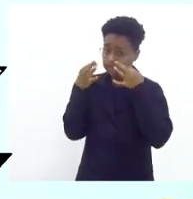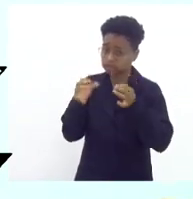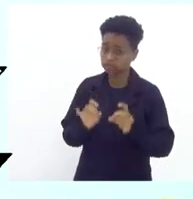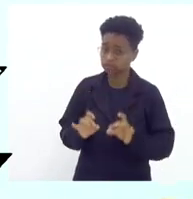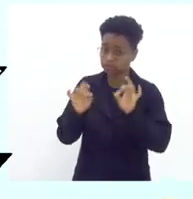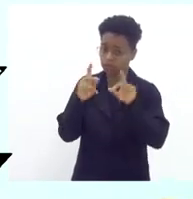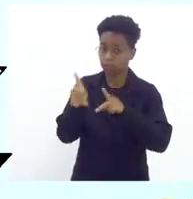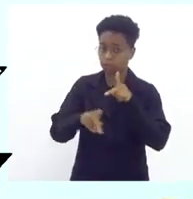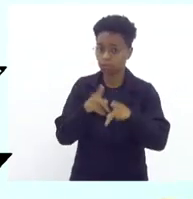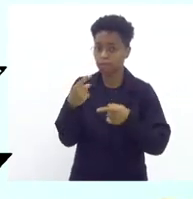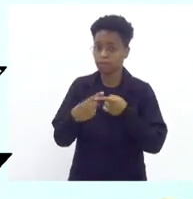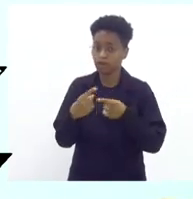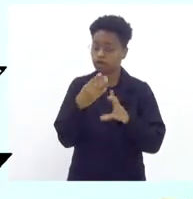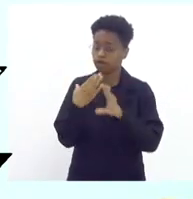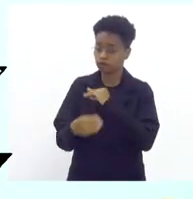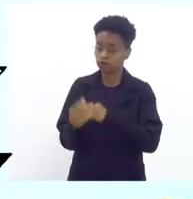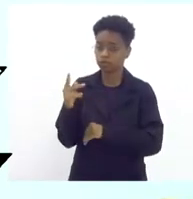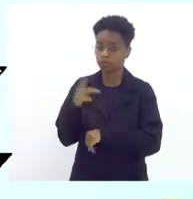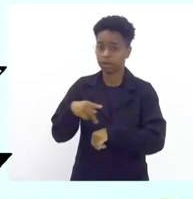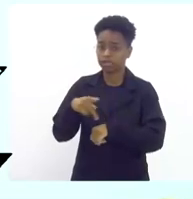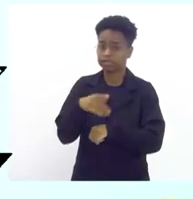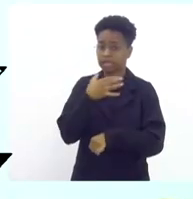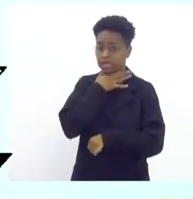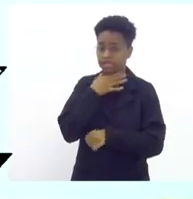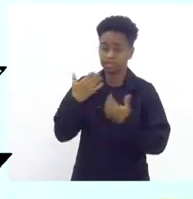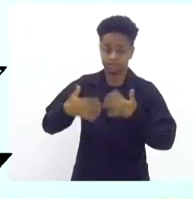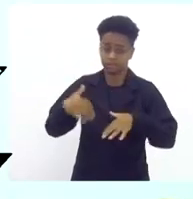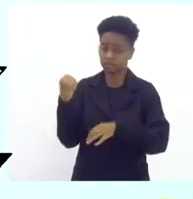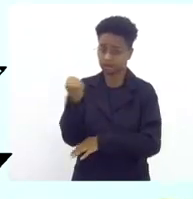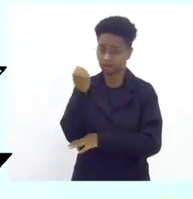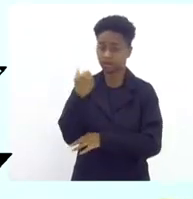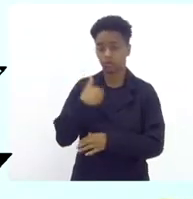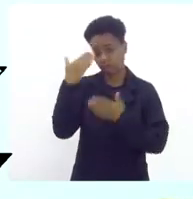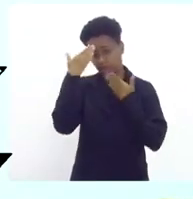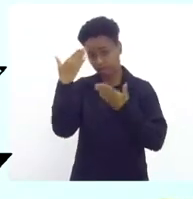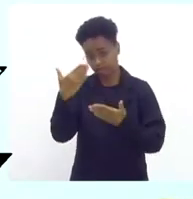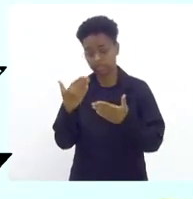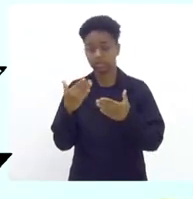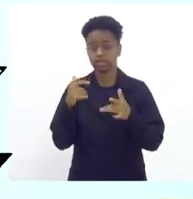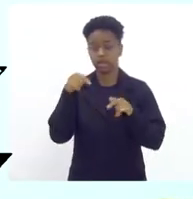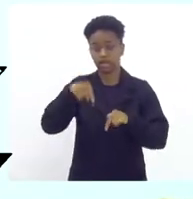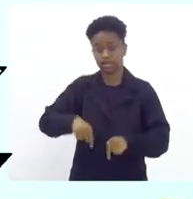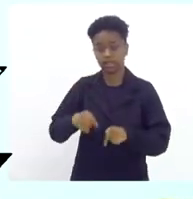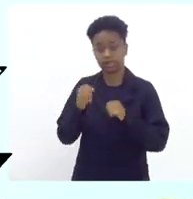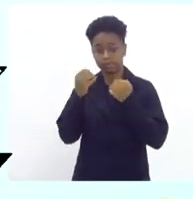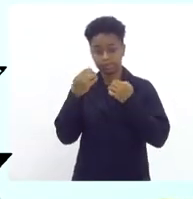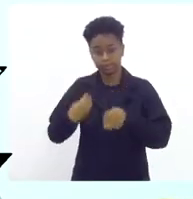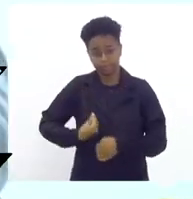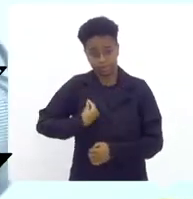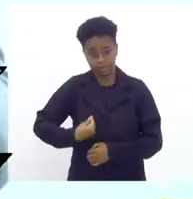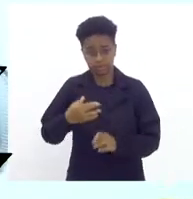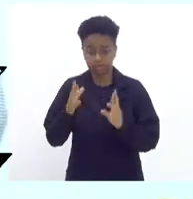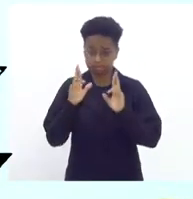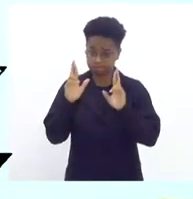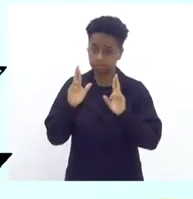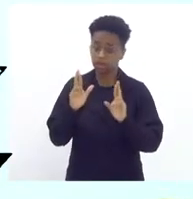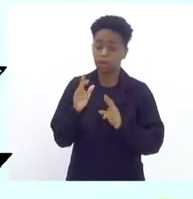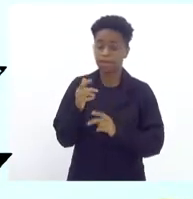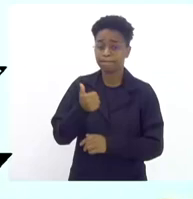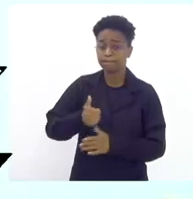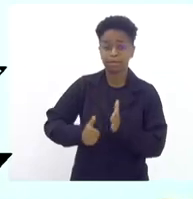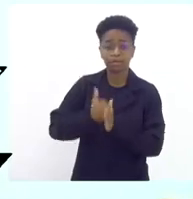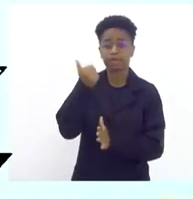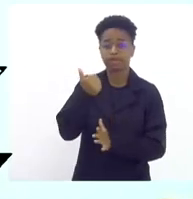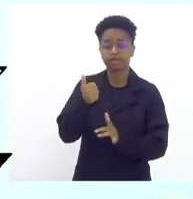fugindo de um país numa grave crise eu agradeço muito pelo espaço pela presença é uma honra espero que essa seja a primeira